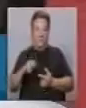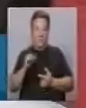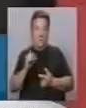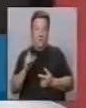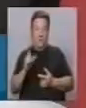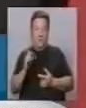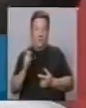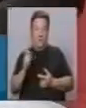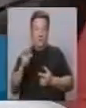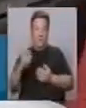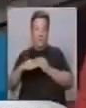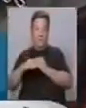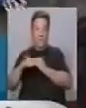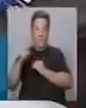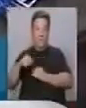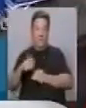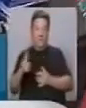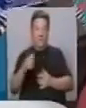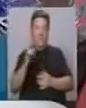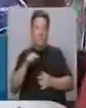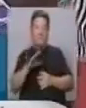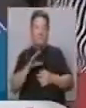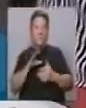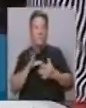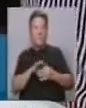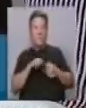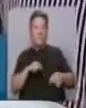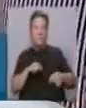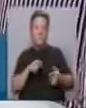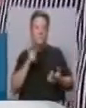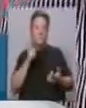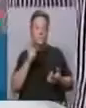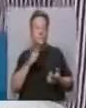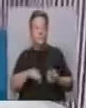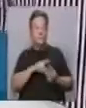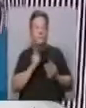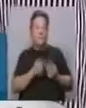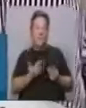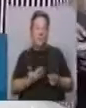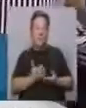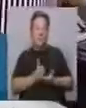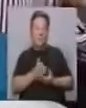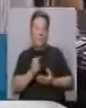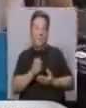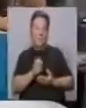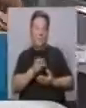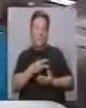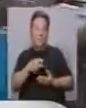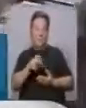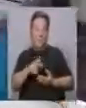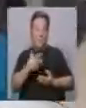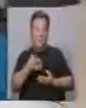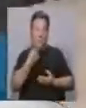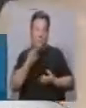também. Em relação a esta edição, está agora a decorrer aqui na Exponor, vai